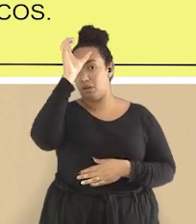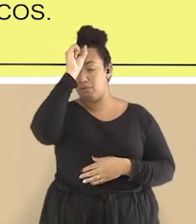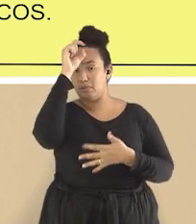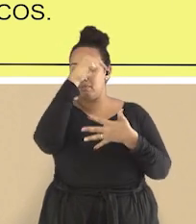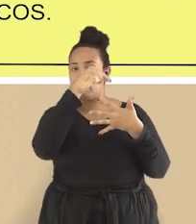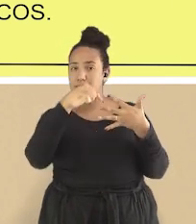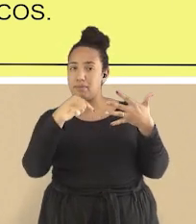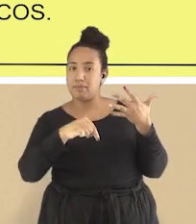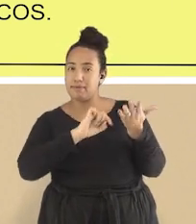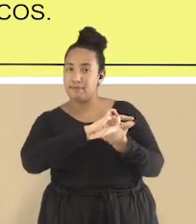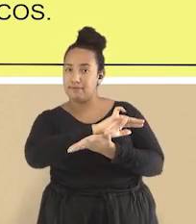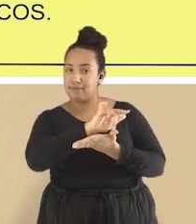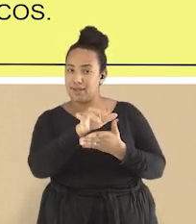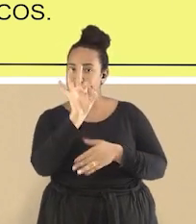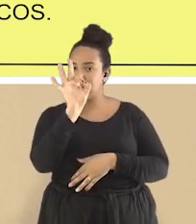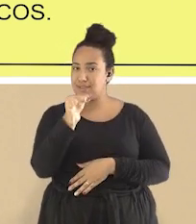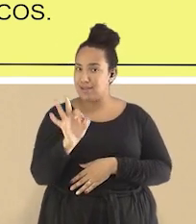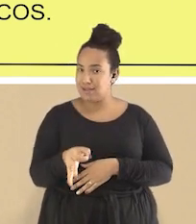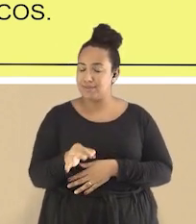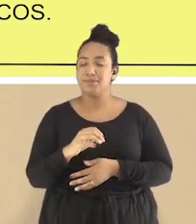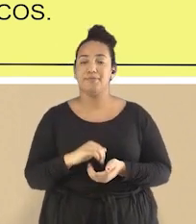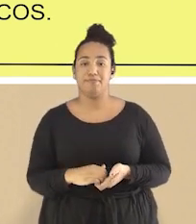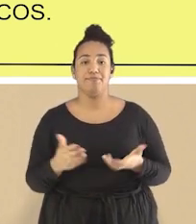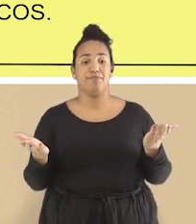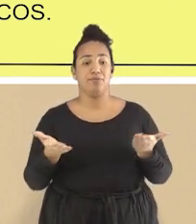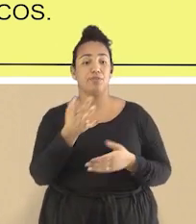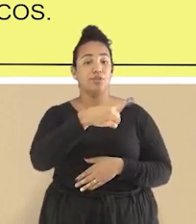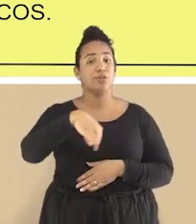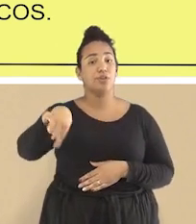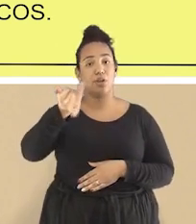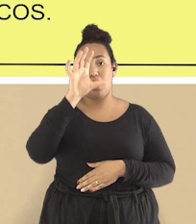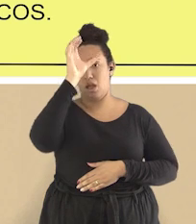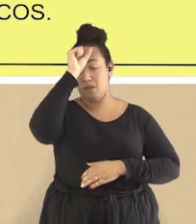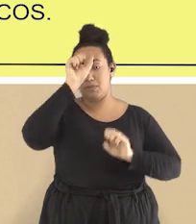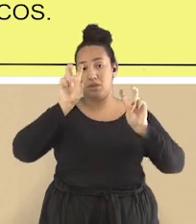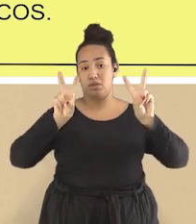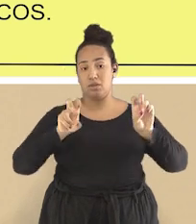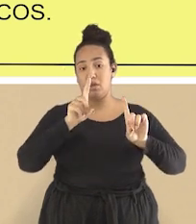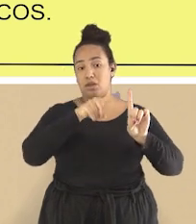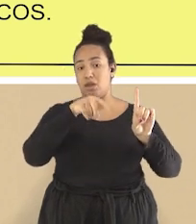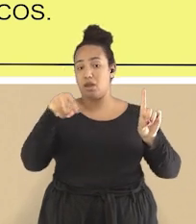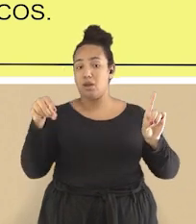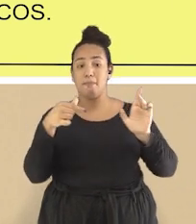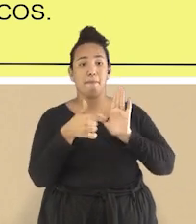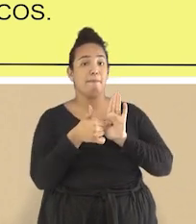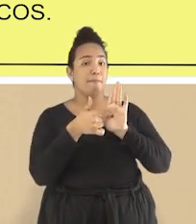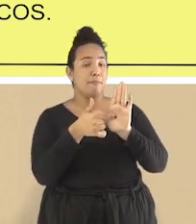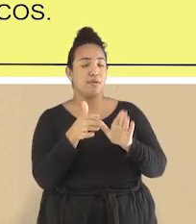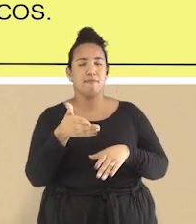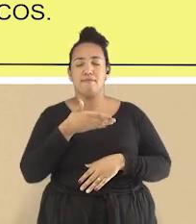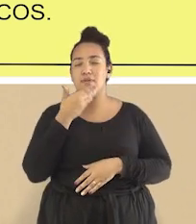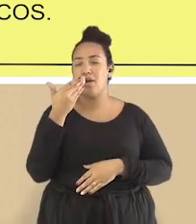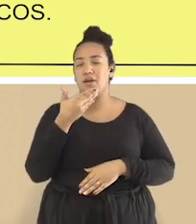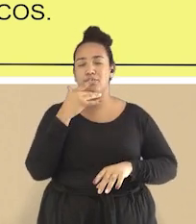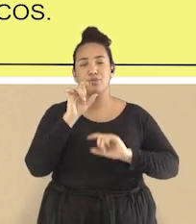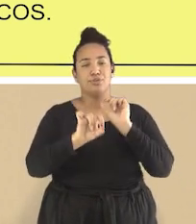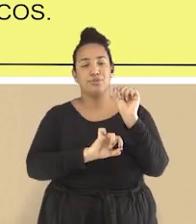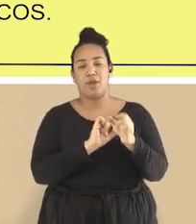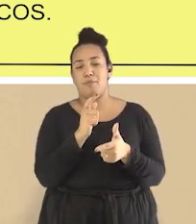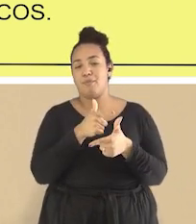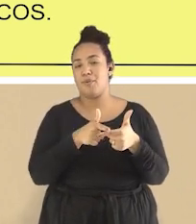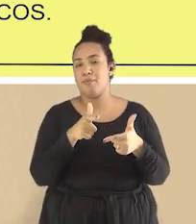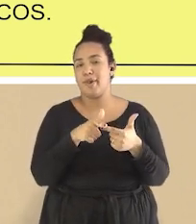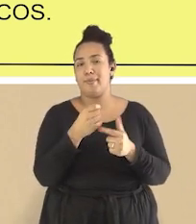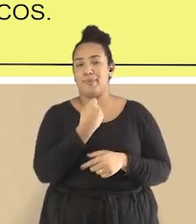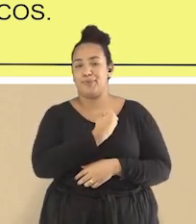muitas coisas novas, não é mesmo? Hoje nós aprendemos que os gráficos demonstram com maior facilidade uma